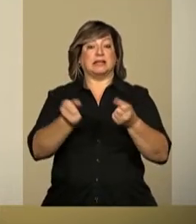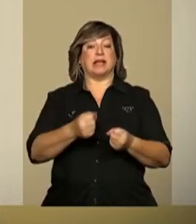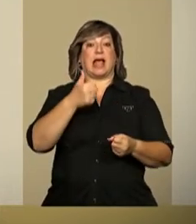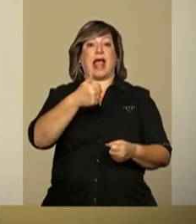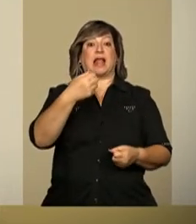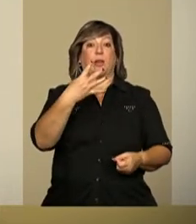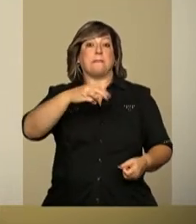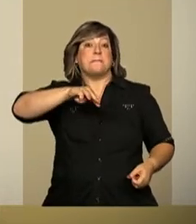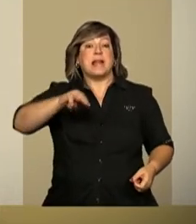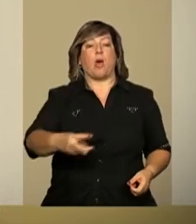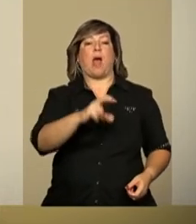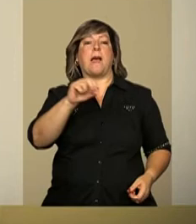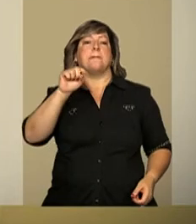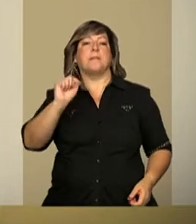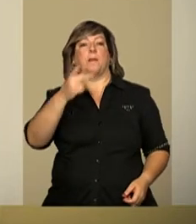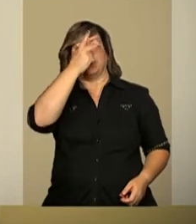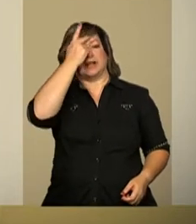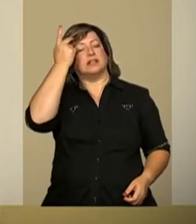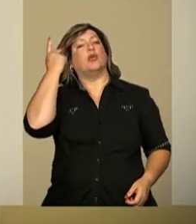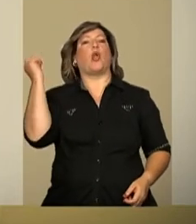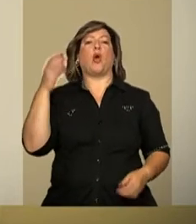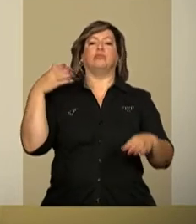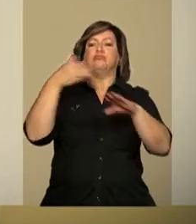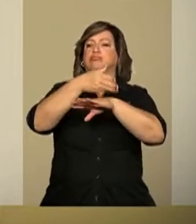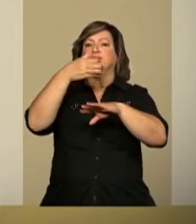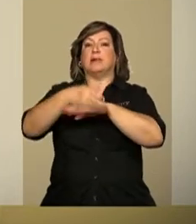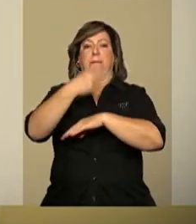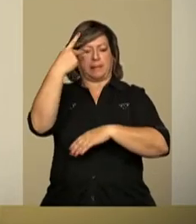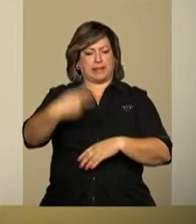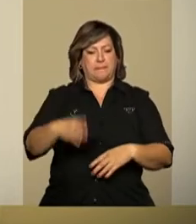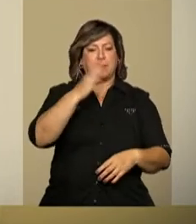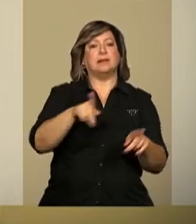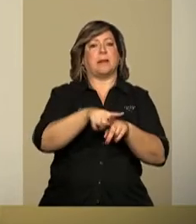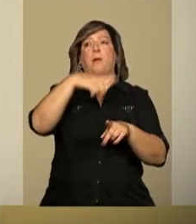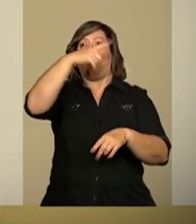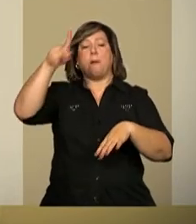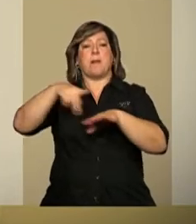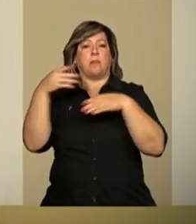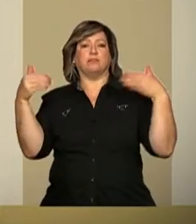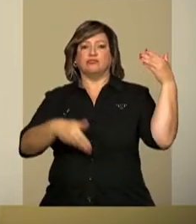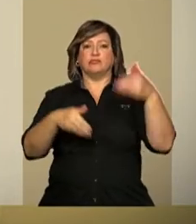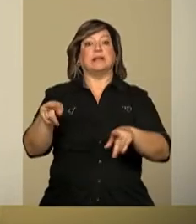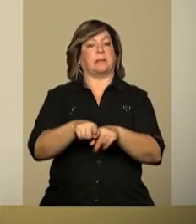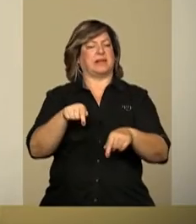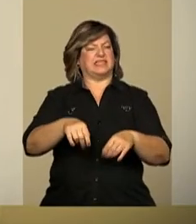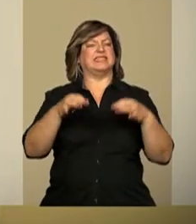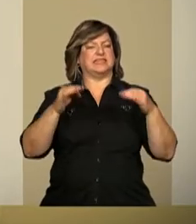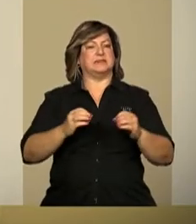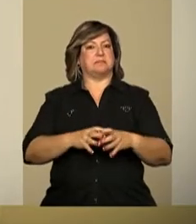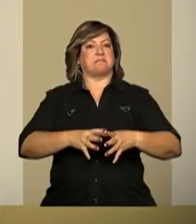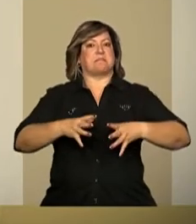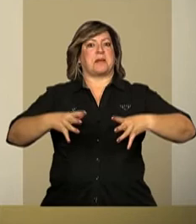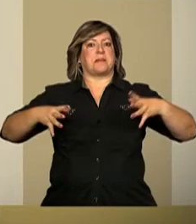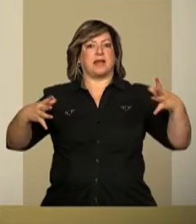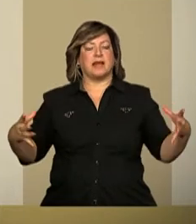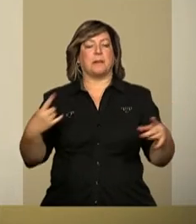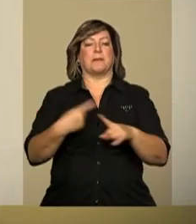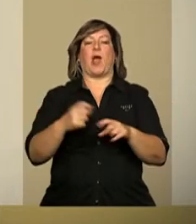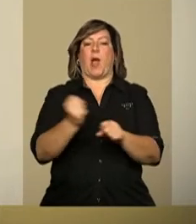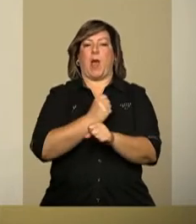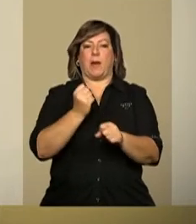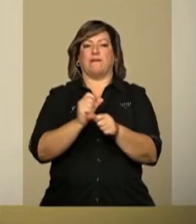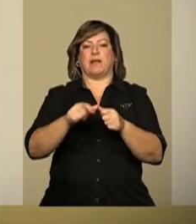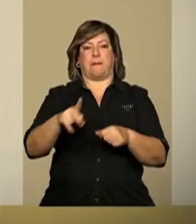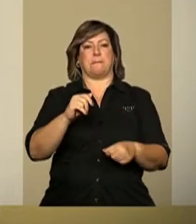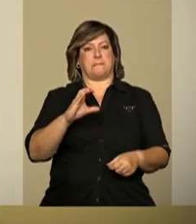milhões e meio de turistas brasileiros estrangeiros e esse número certamente vai crescer ainda mais com as obras que serão feitas pelo